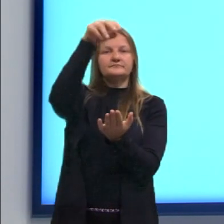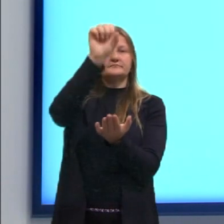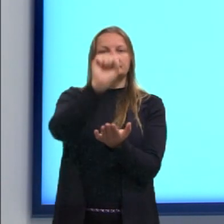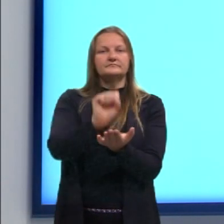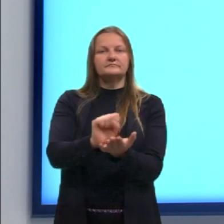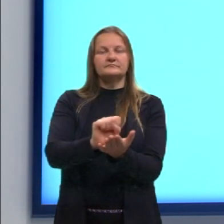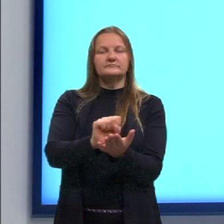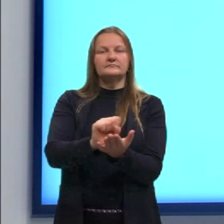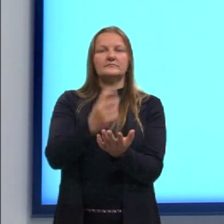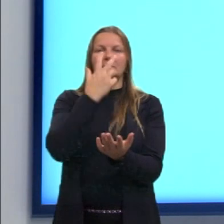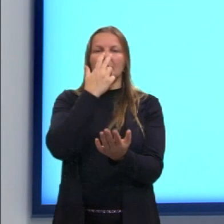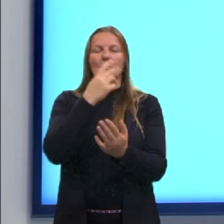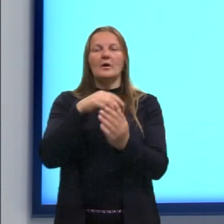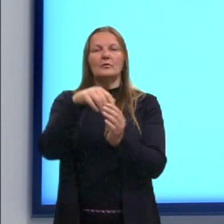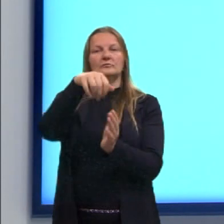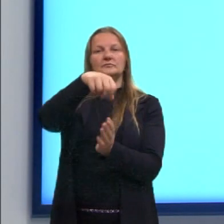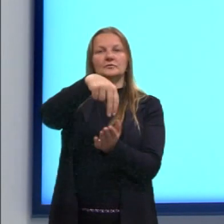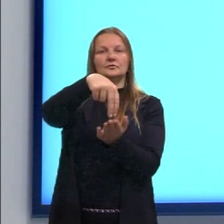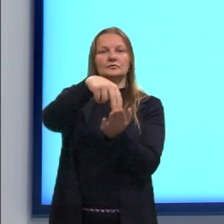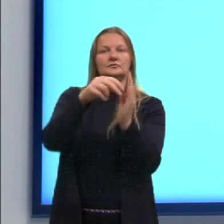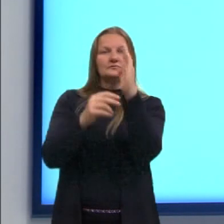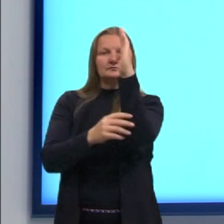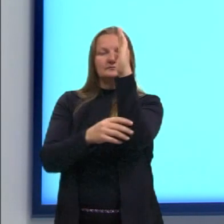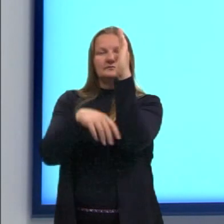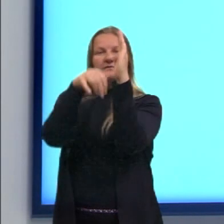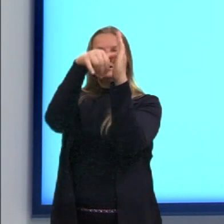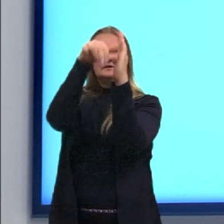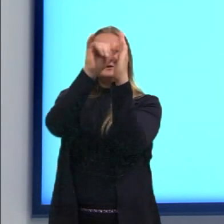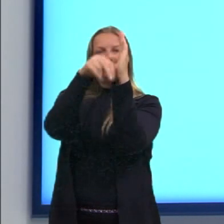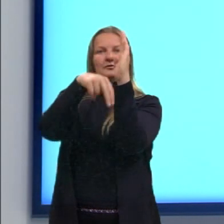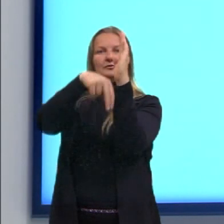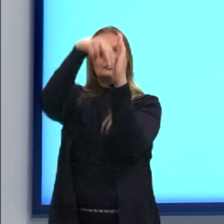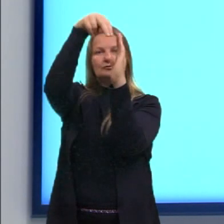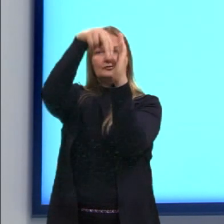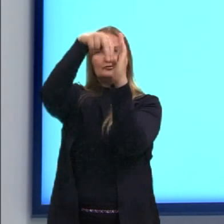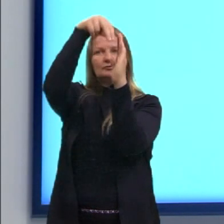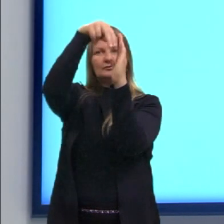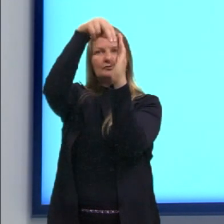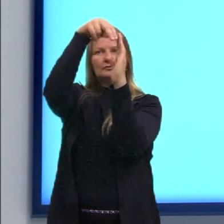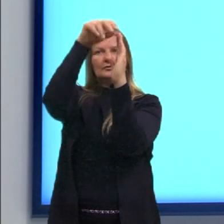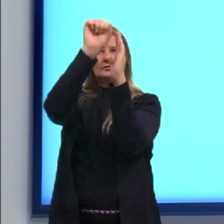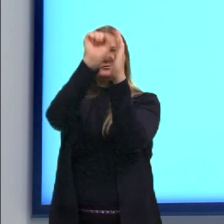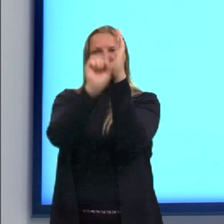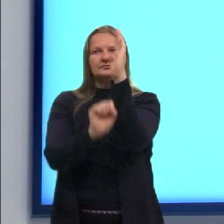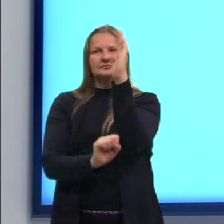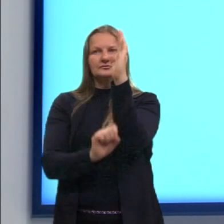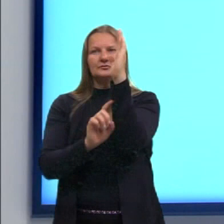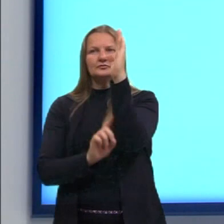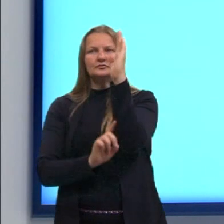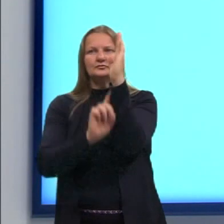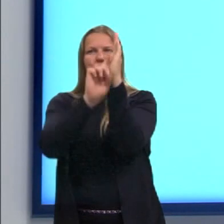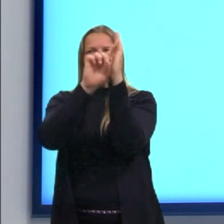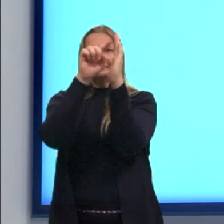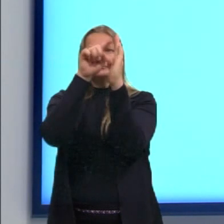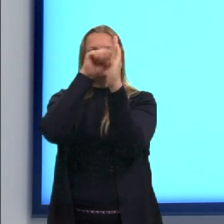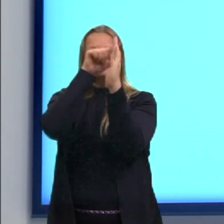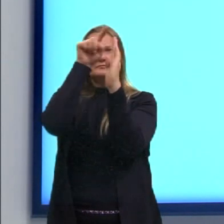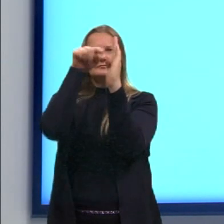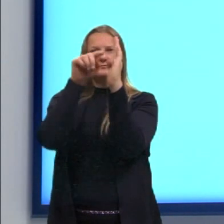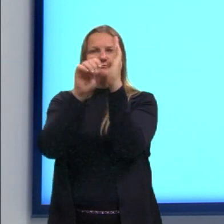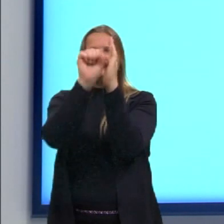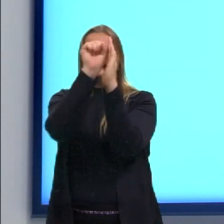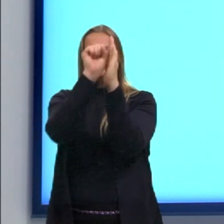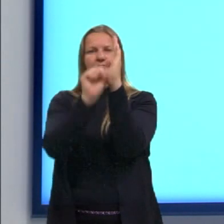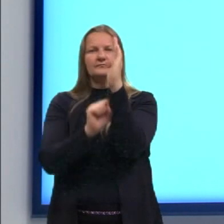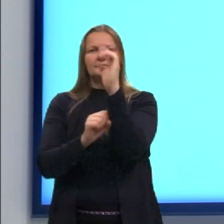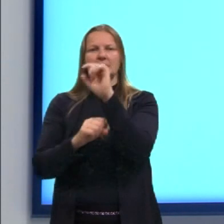a mesma do eixo Y, sendo que o sentido norte é o sentido de crescimento do eixo Y, e a